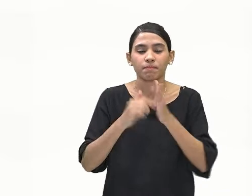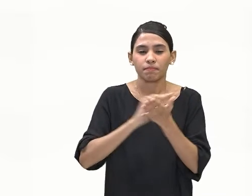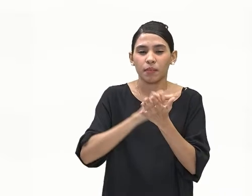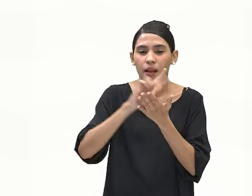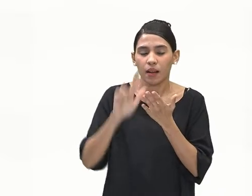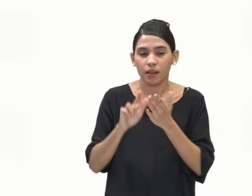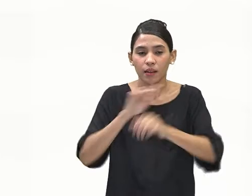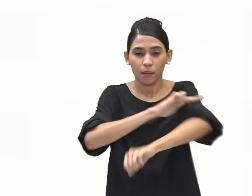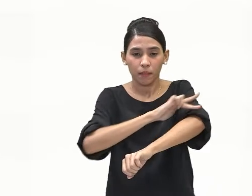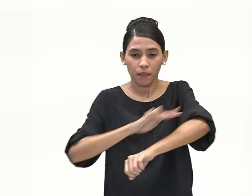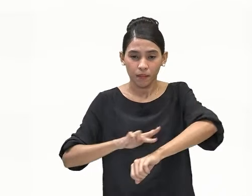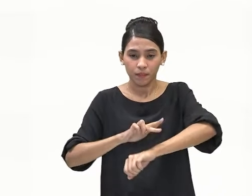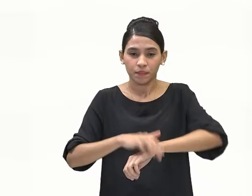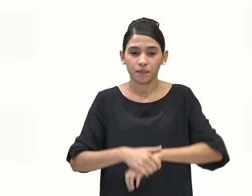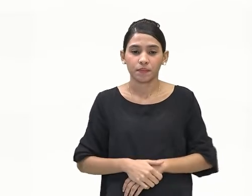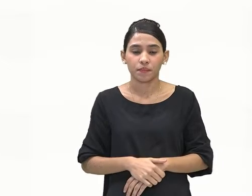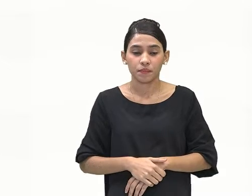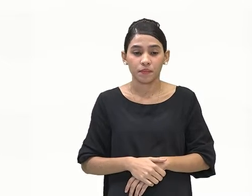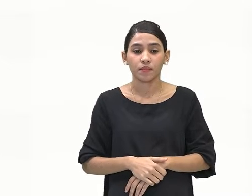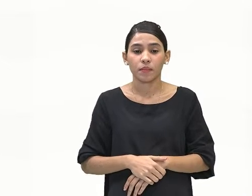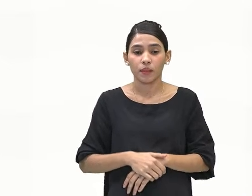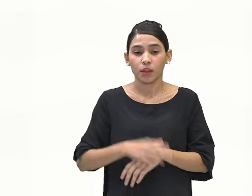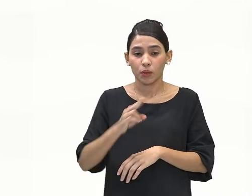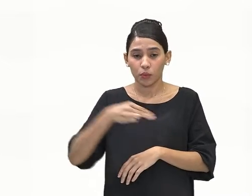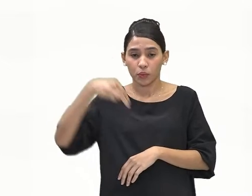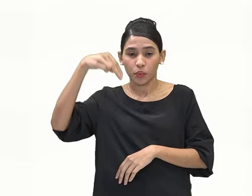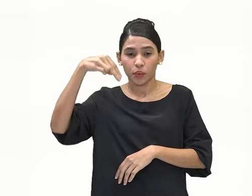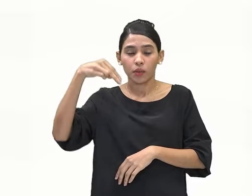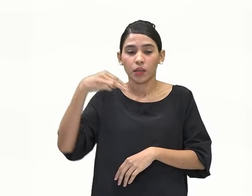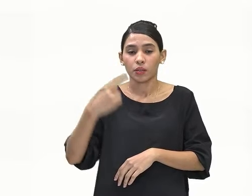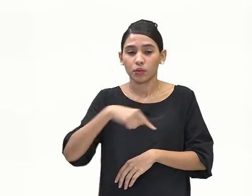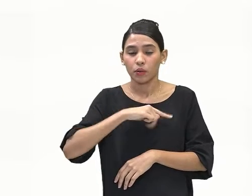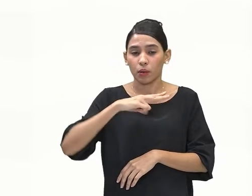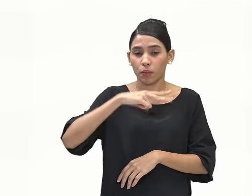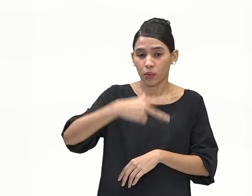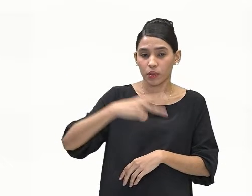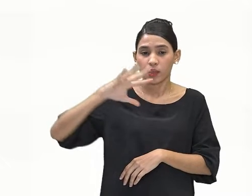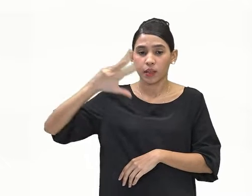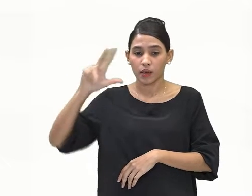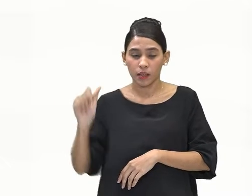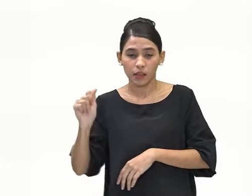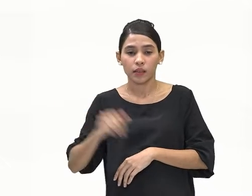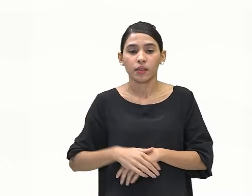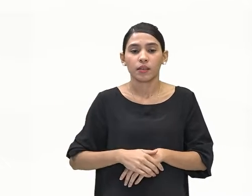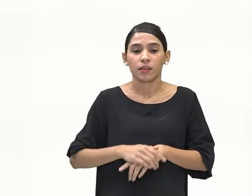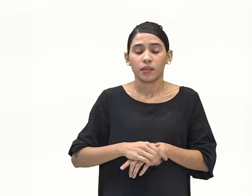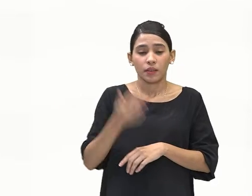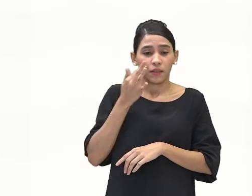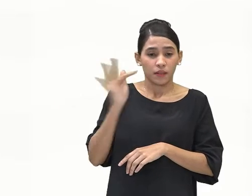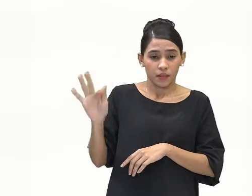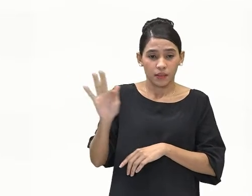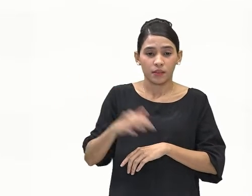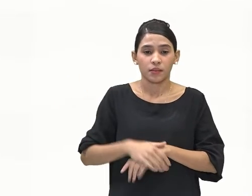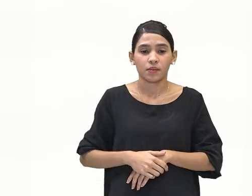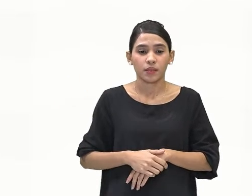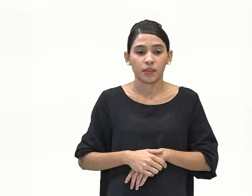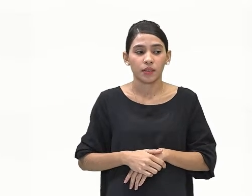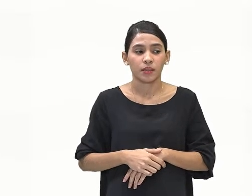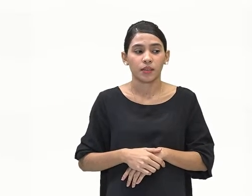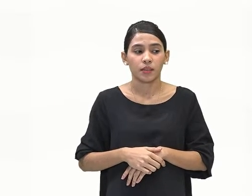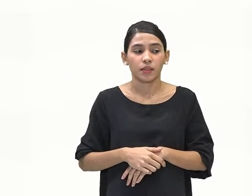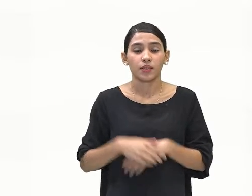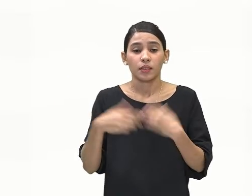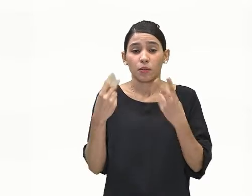diversidade étnico-racial. E no nordeste, a gente tem portugueses, africanos, holandeses e franceses. Então, a gente verifica